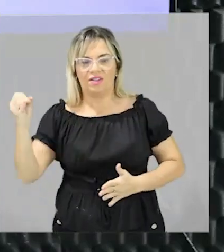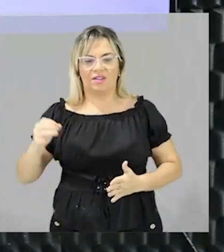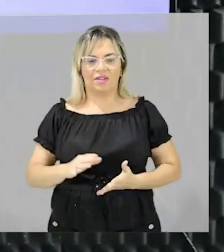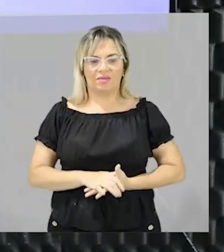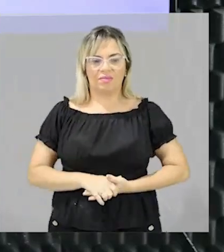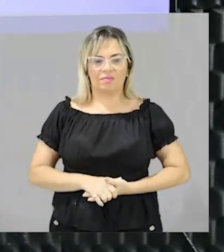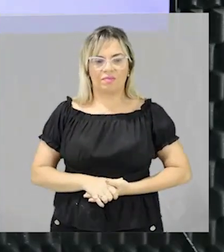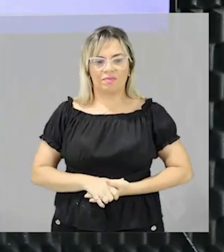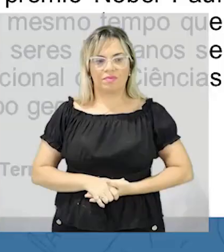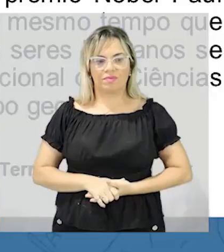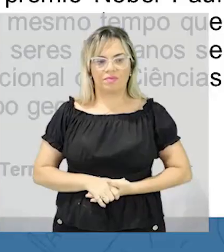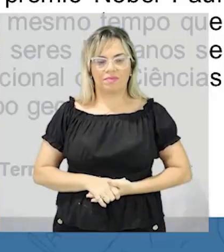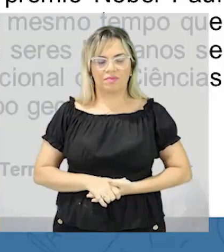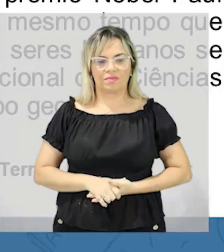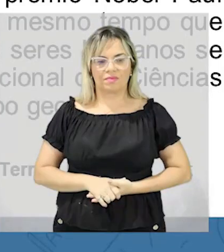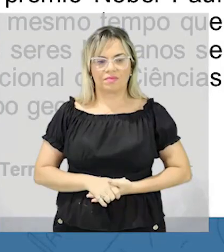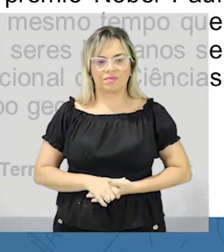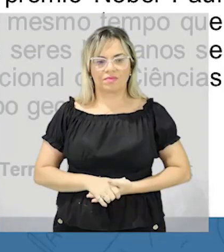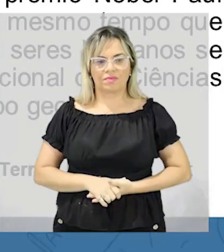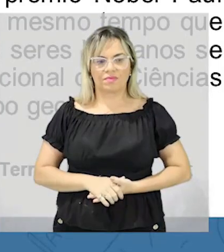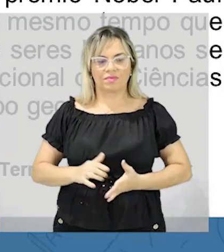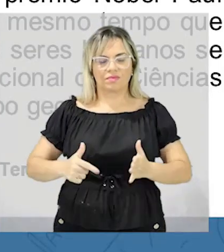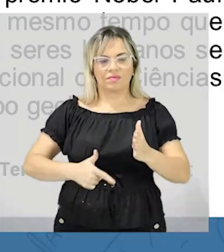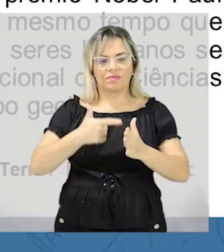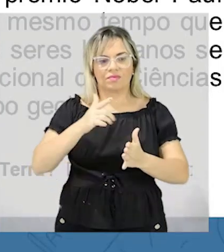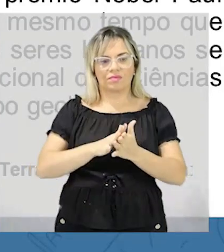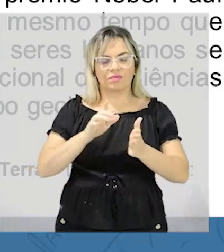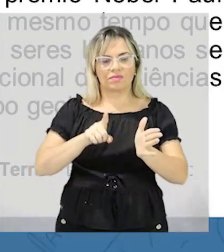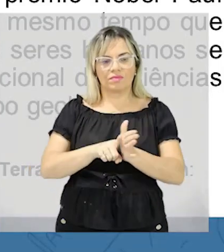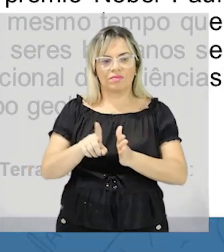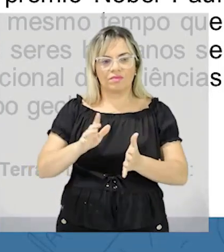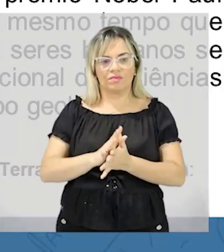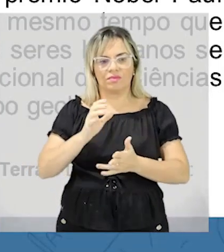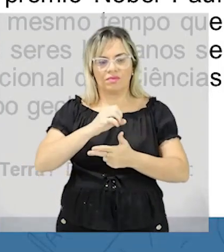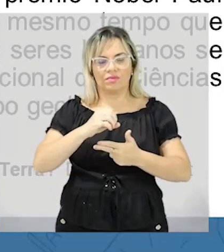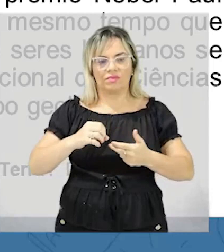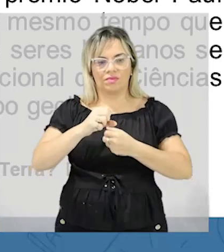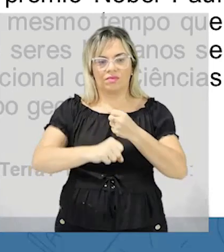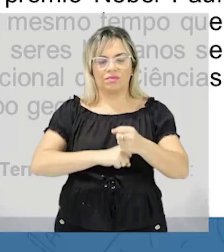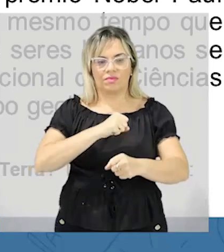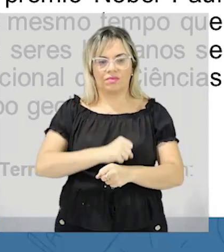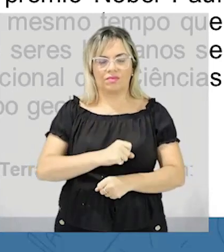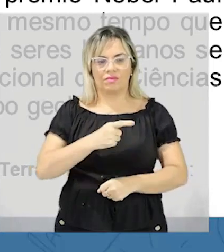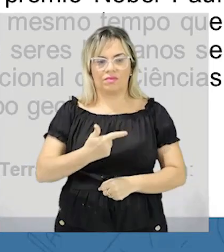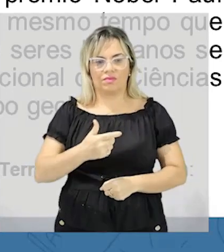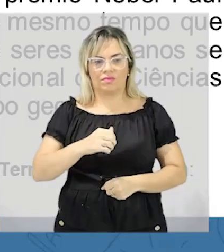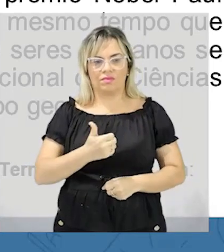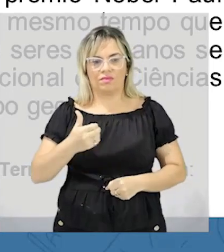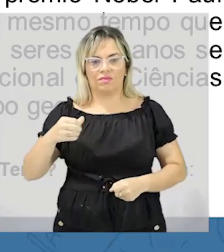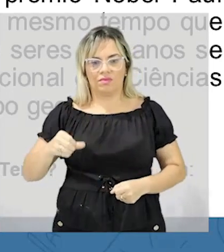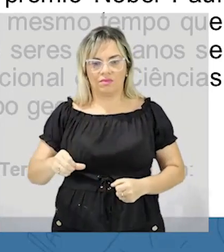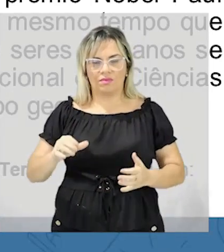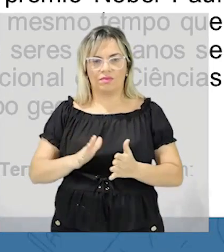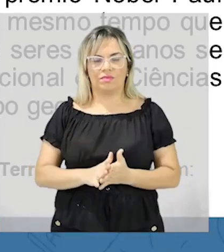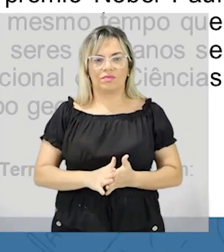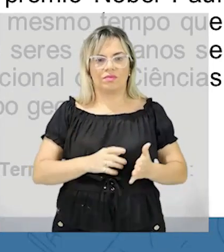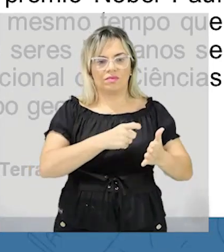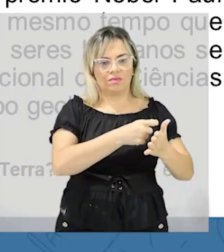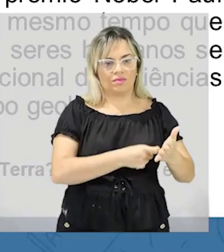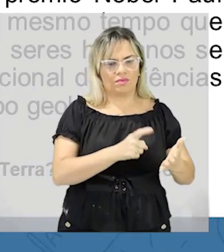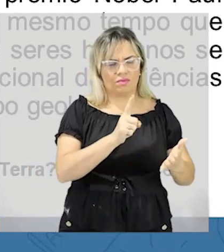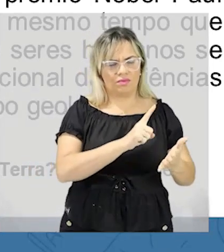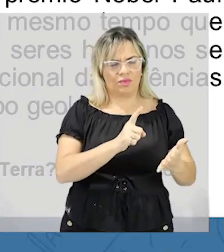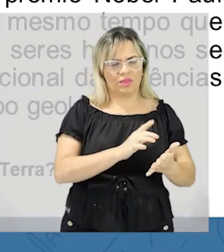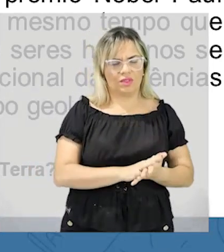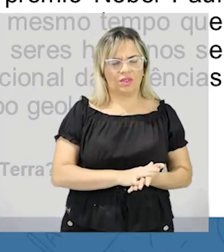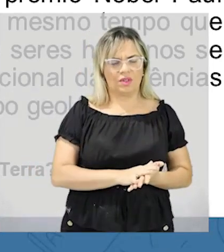ti. Olha lá. Segunda questão, Enem 2019, texto motivador. Não vamos ler